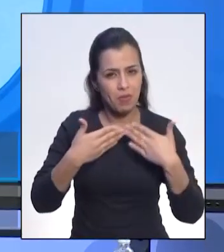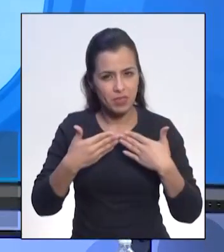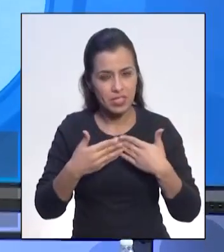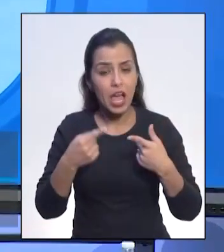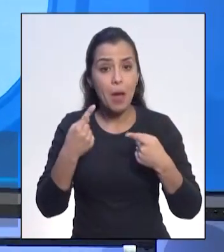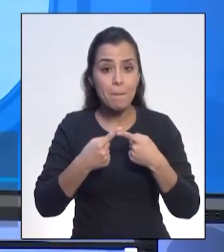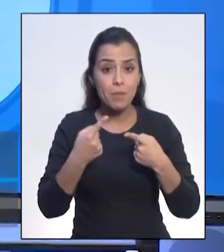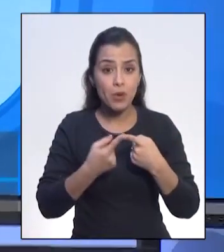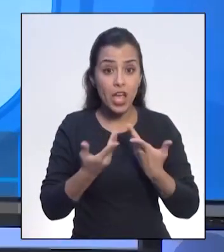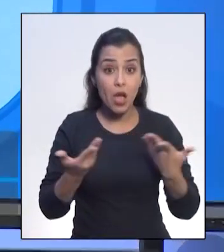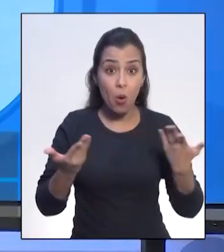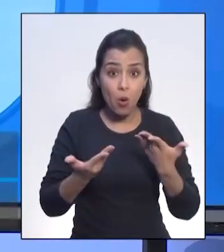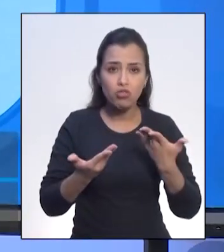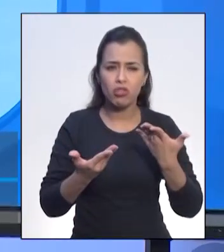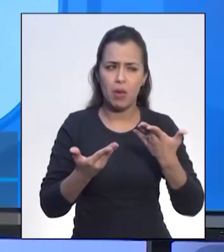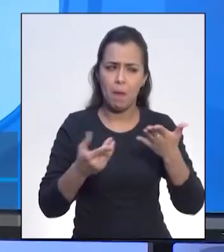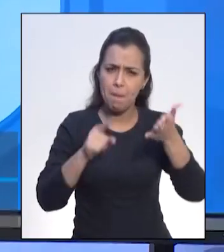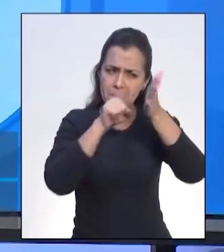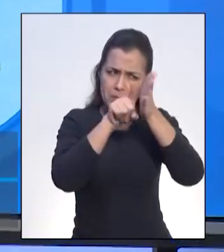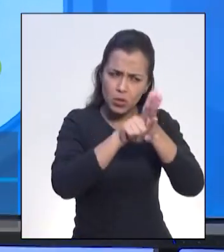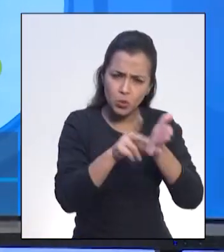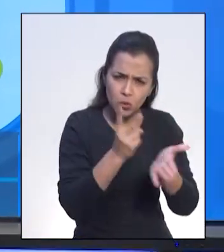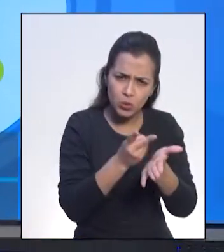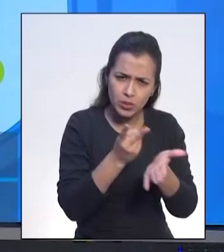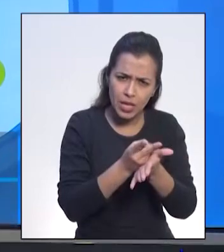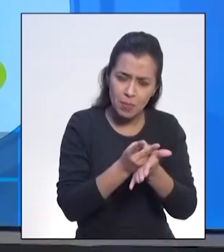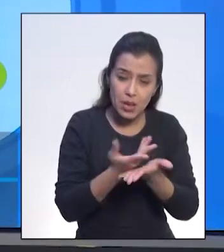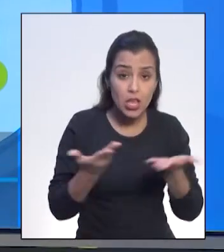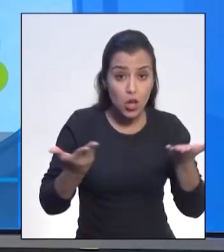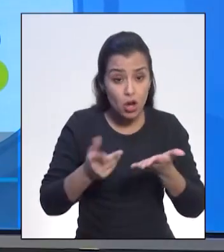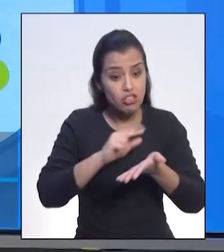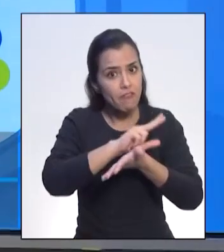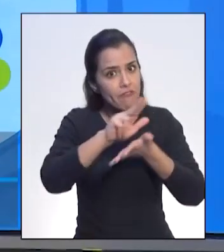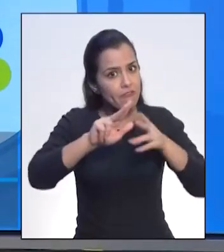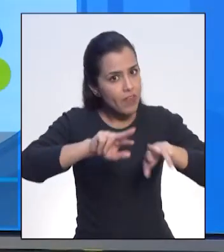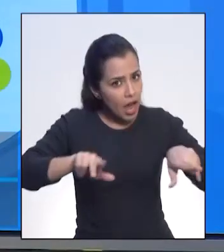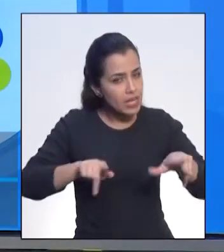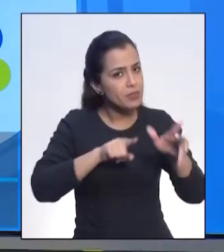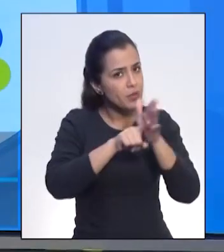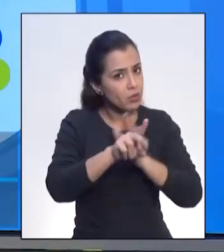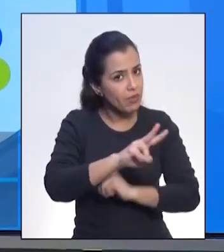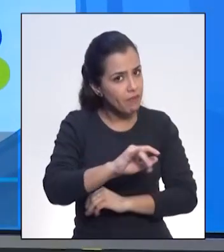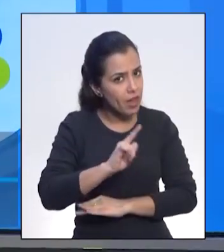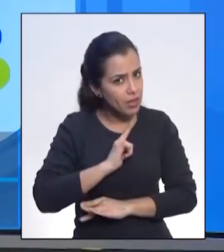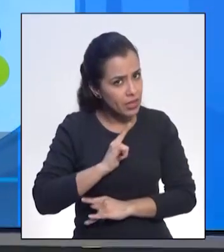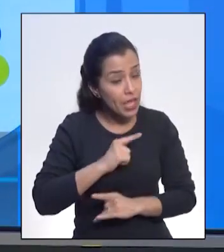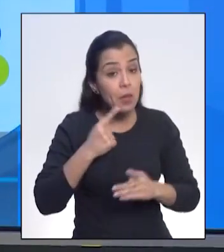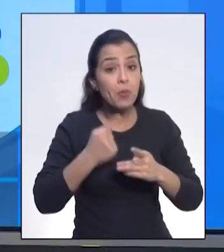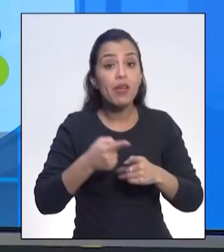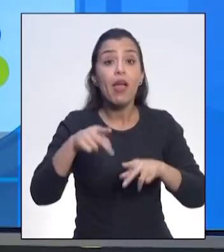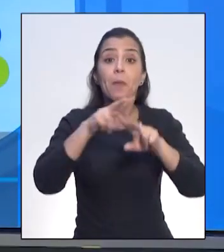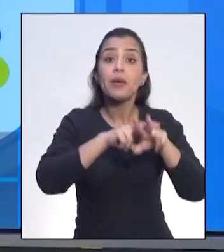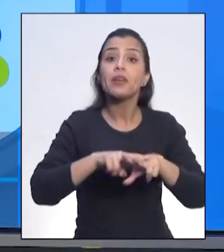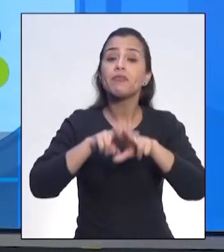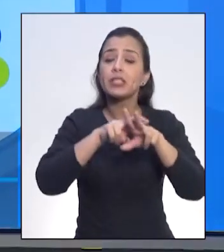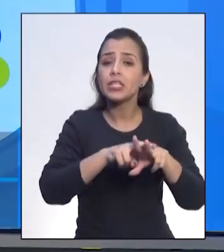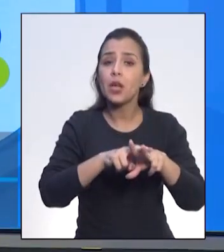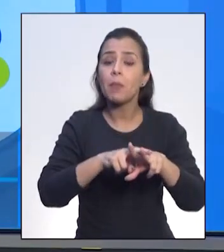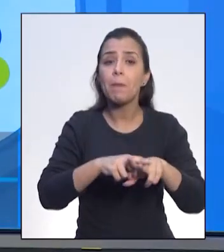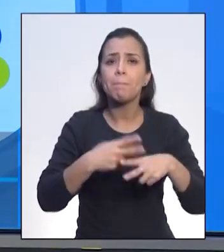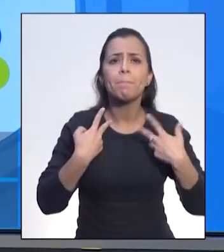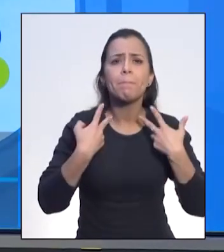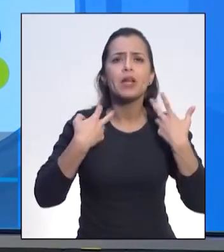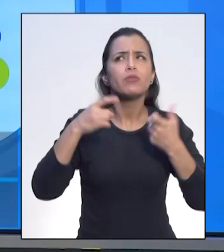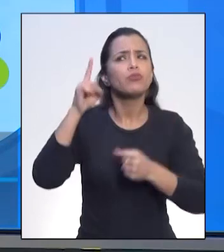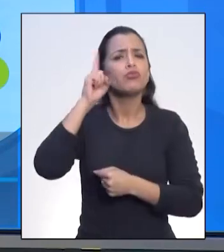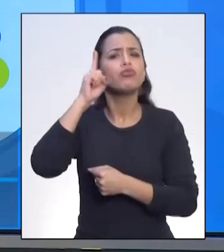na aula de hoje nós teremos várias perguntas. A gente está num momento de revisão. Então, a ideia é a gente perceber no nosso cotidiano e através dessas perguntas, onde aquilo